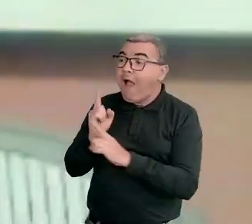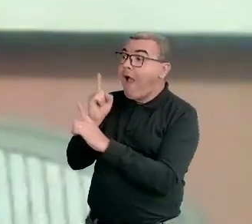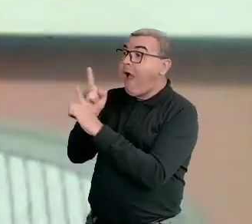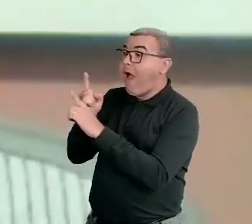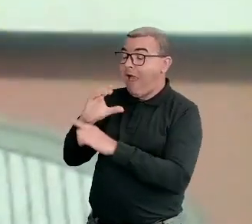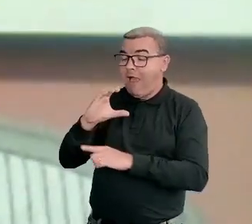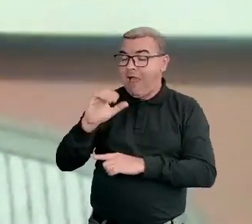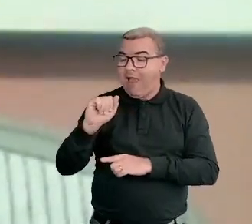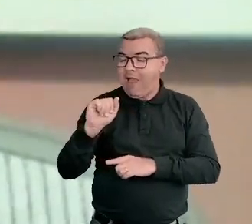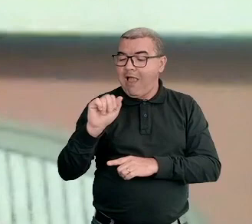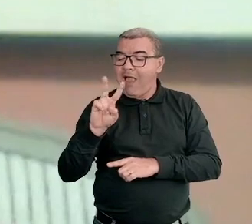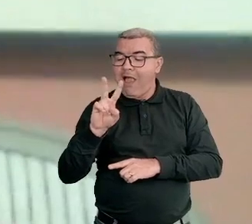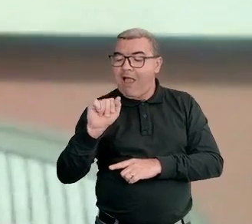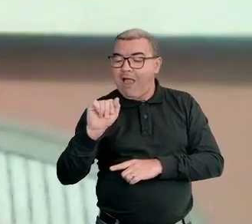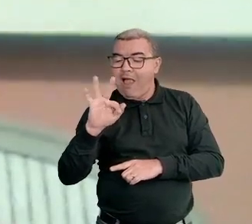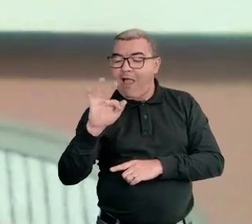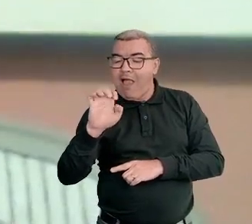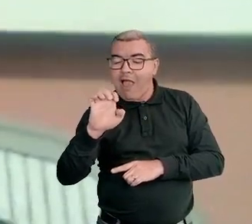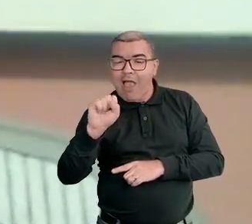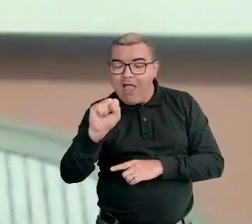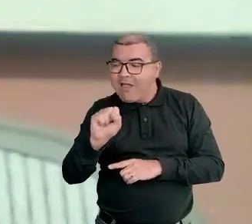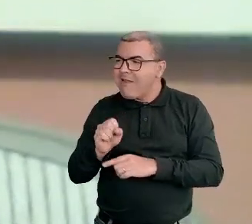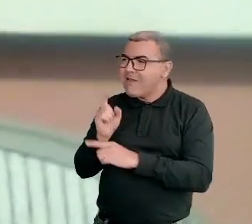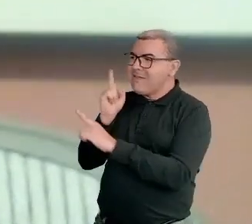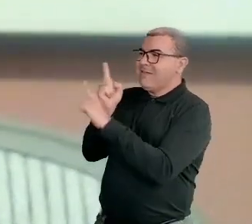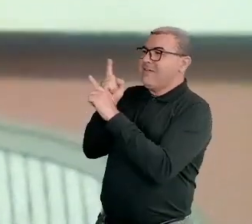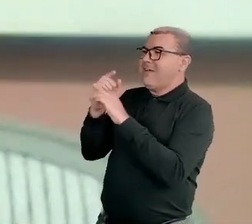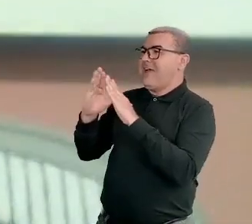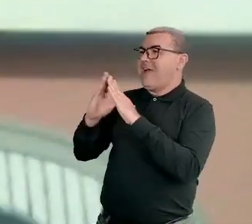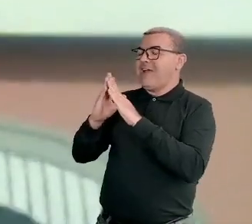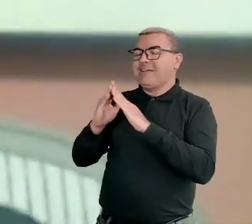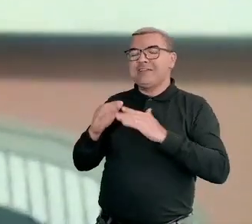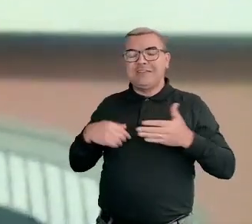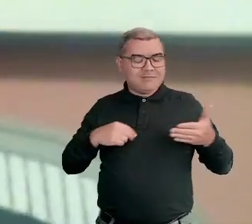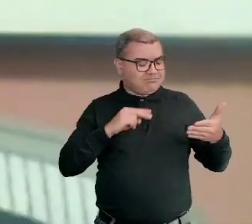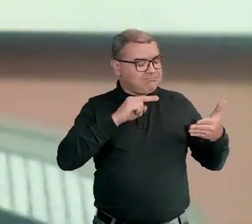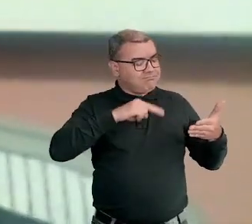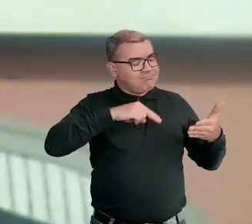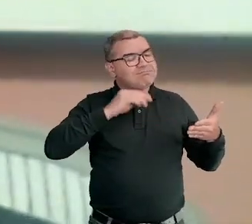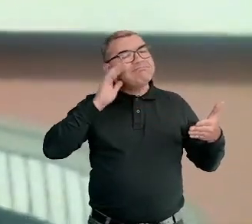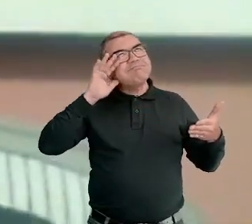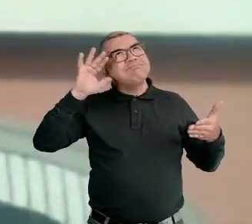do Cavafes e lemos Cavafes na casa dele. Enfim, então, assim,